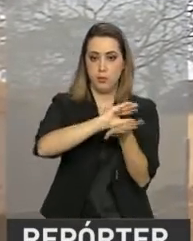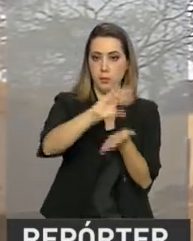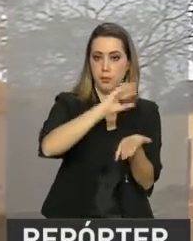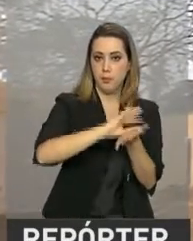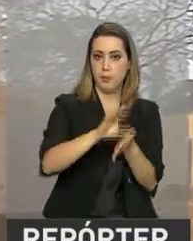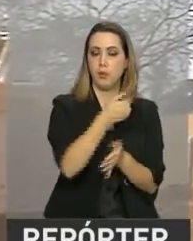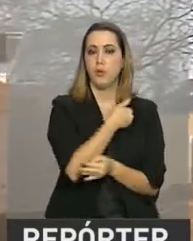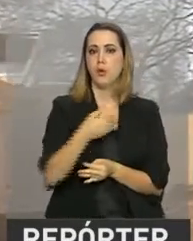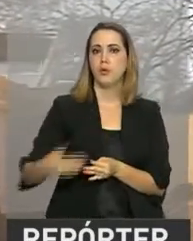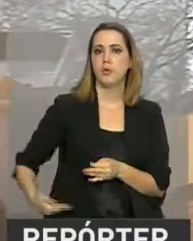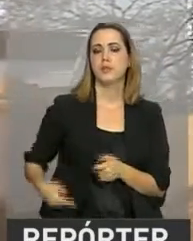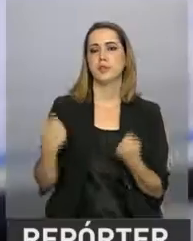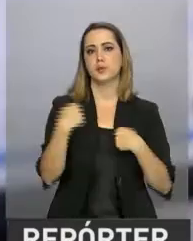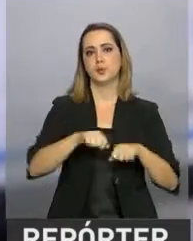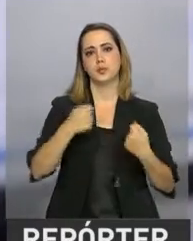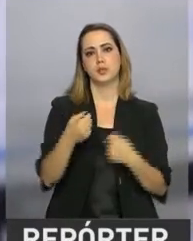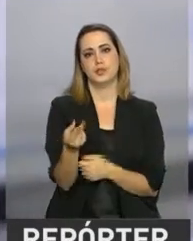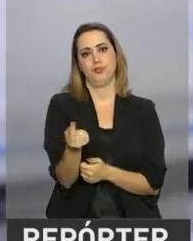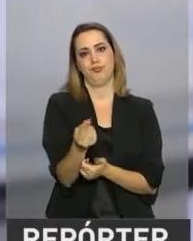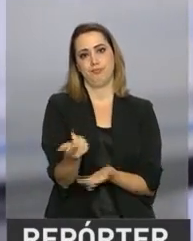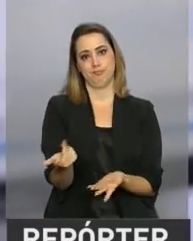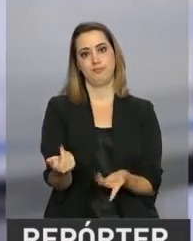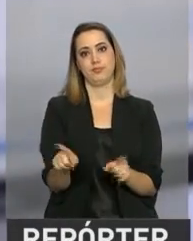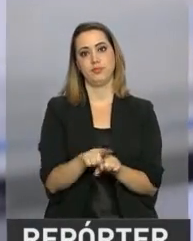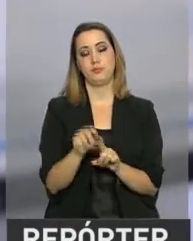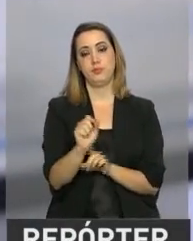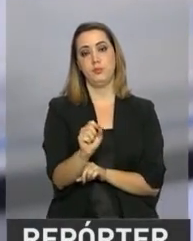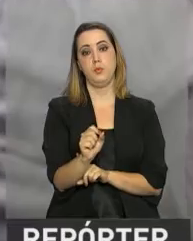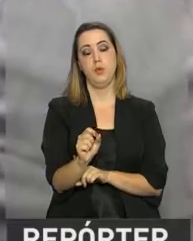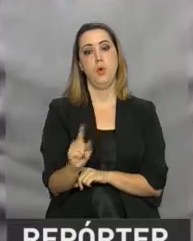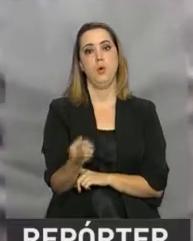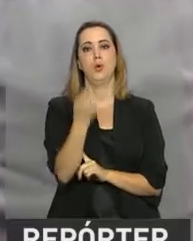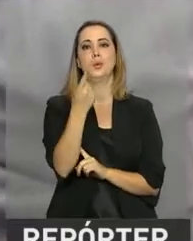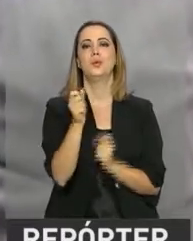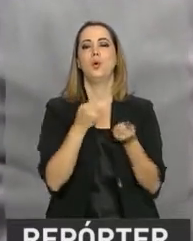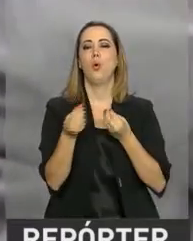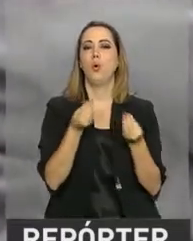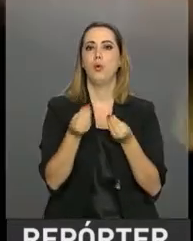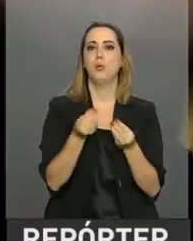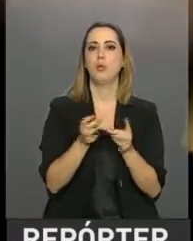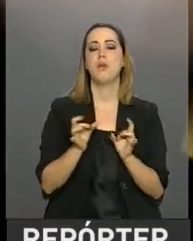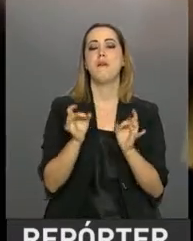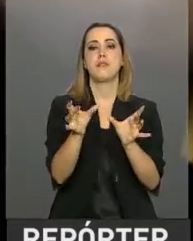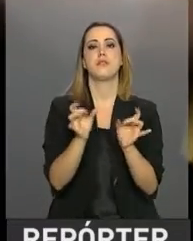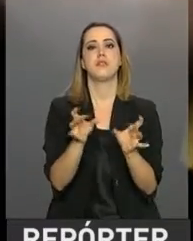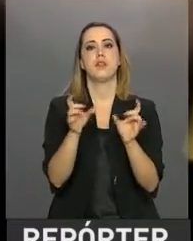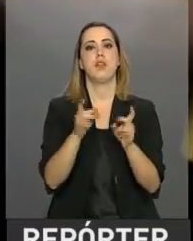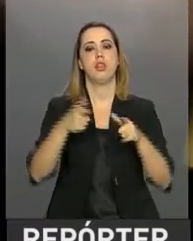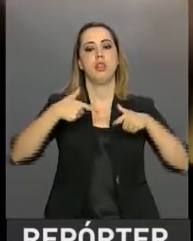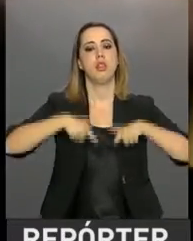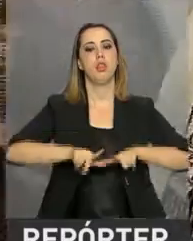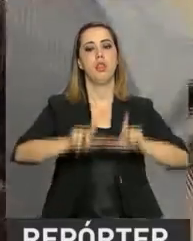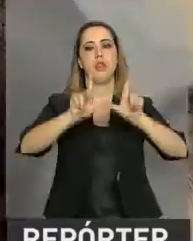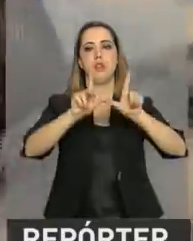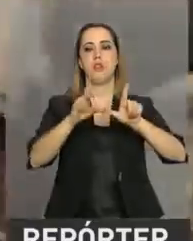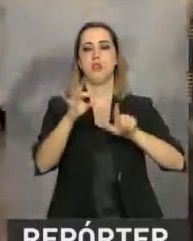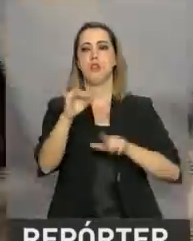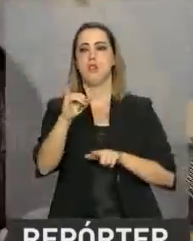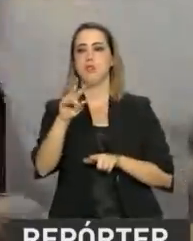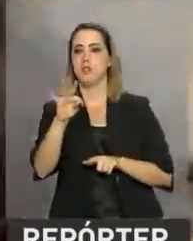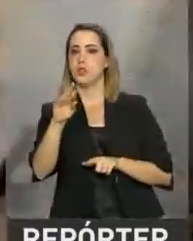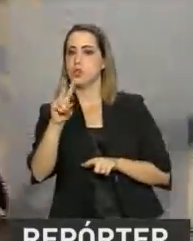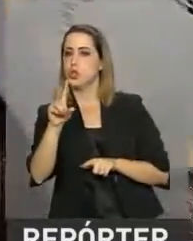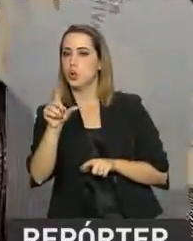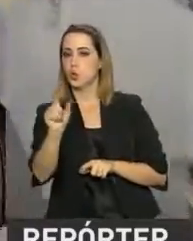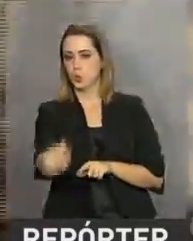governo precisa de dinheiro e uma das formas de conseguir recursos é vendendo títulos públicos você empresta dinheiro